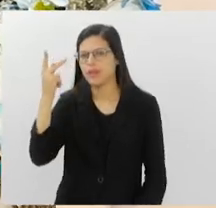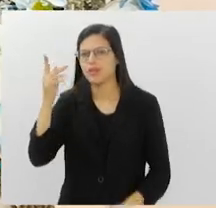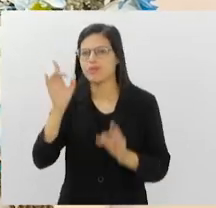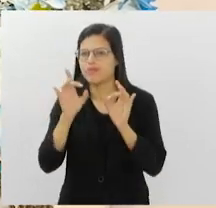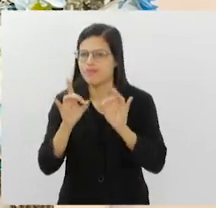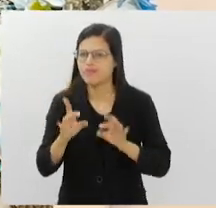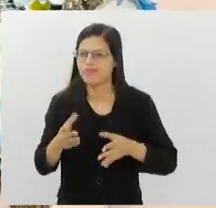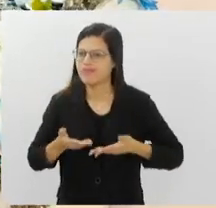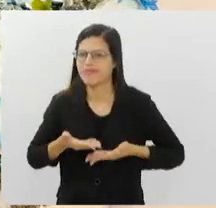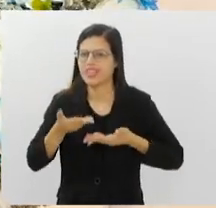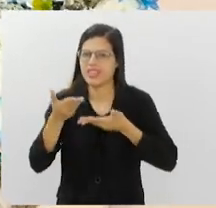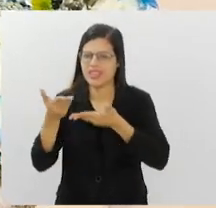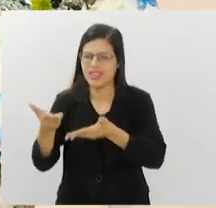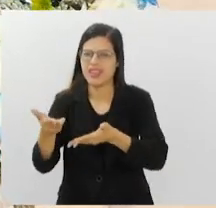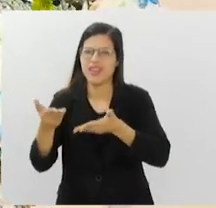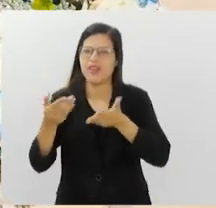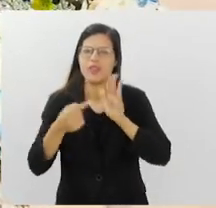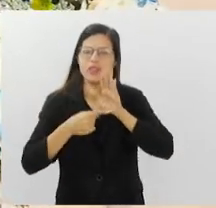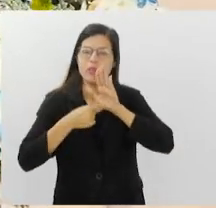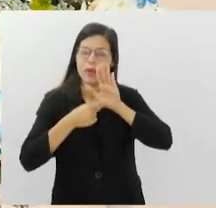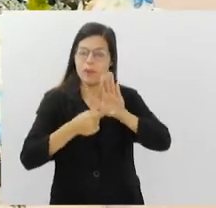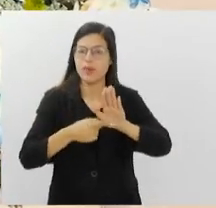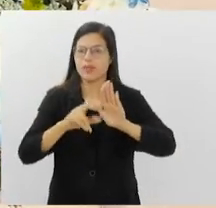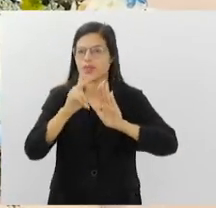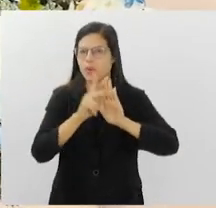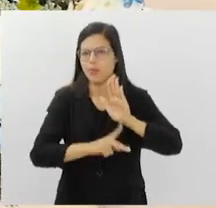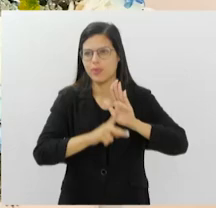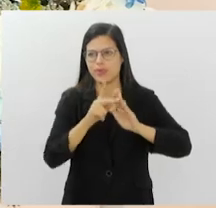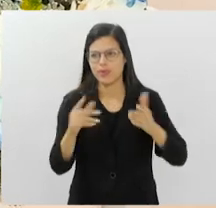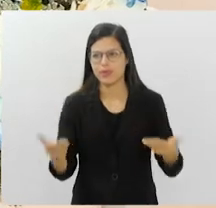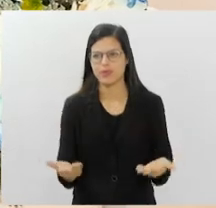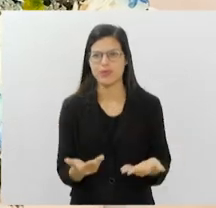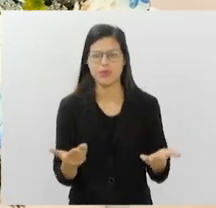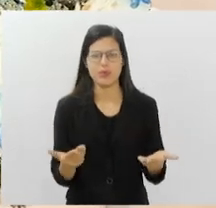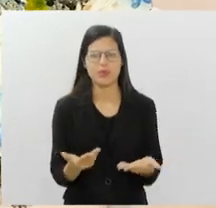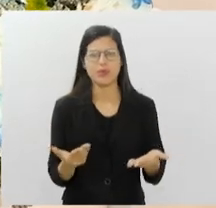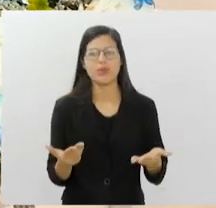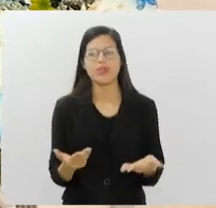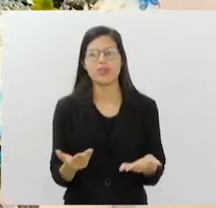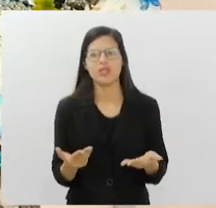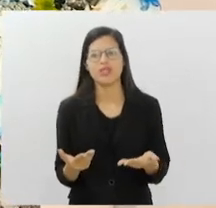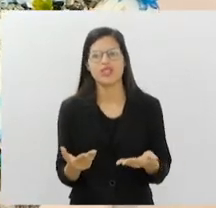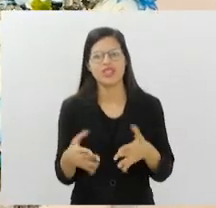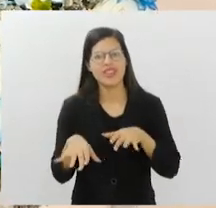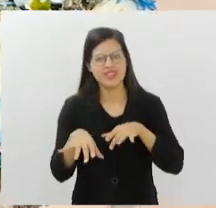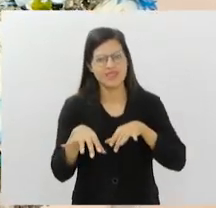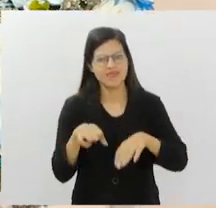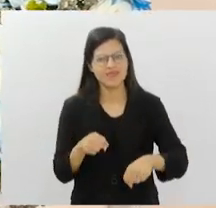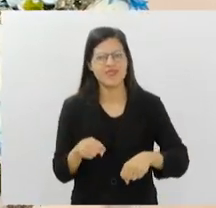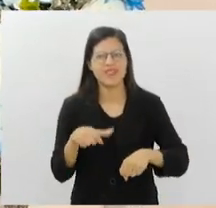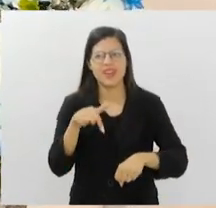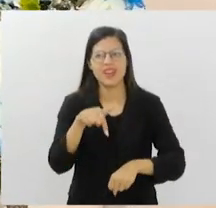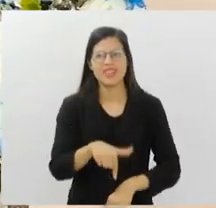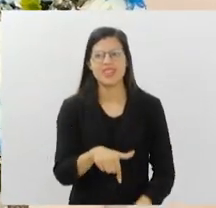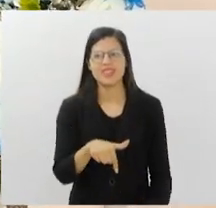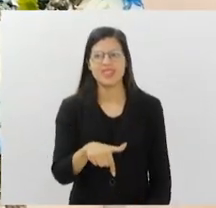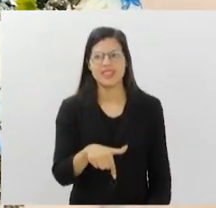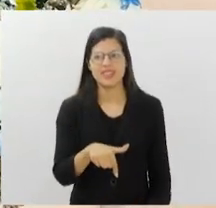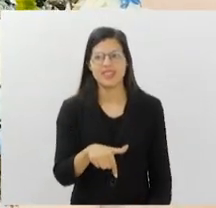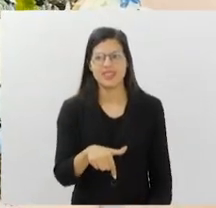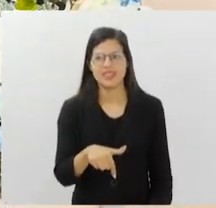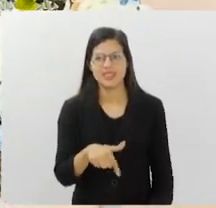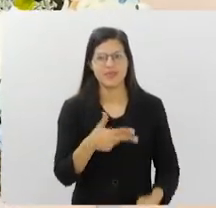viemos apresentar o projeto e hoje a gente tornar essa realidade, né? Aqui